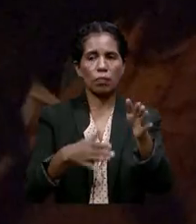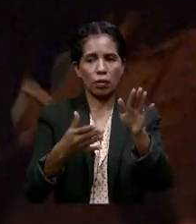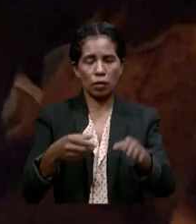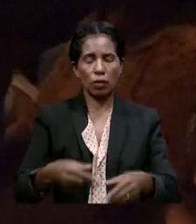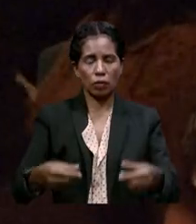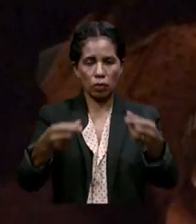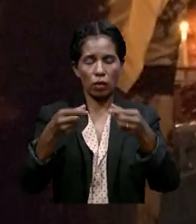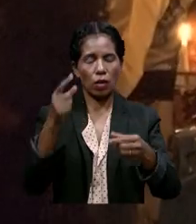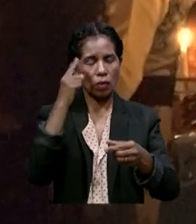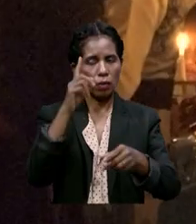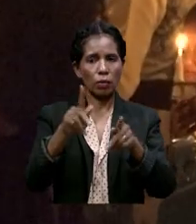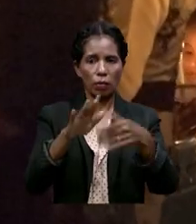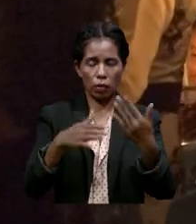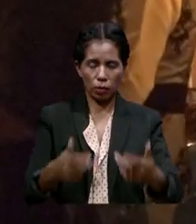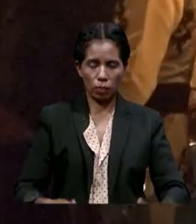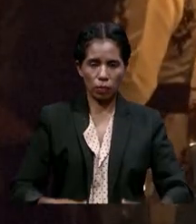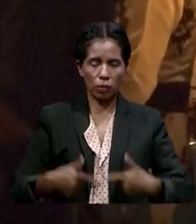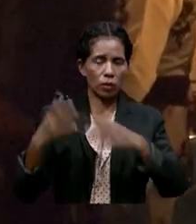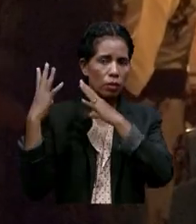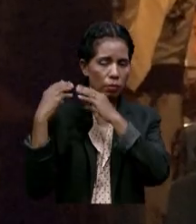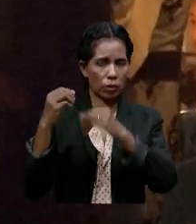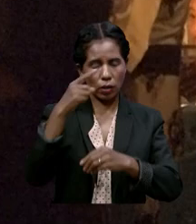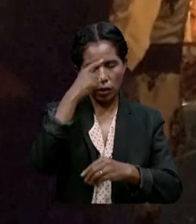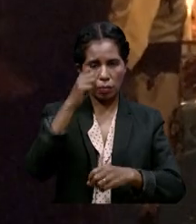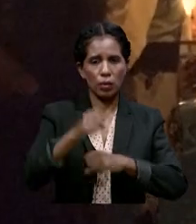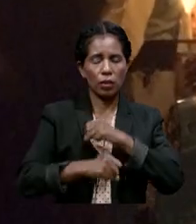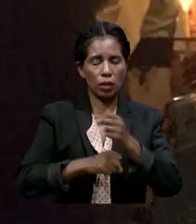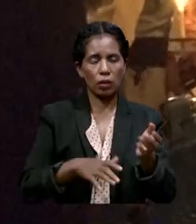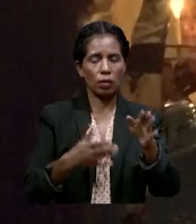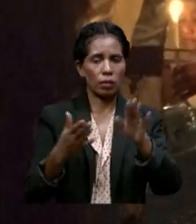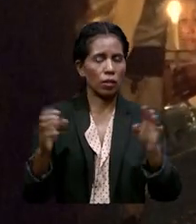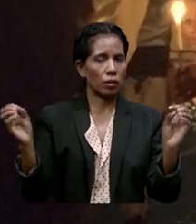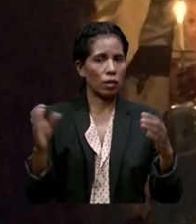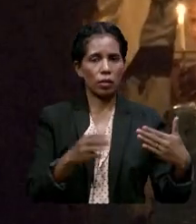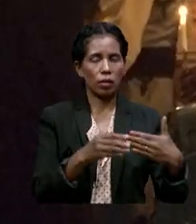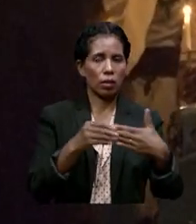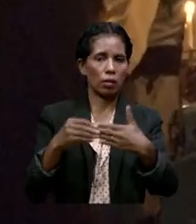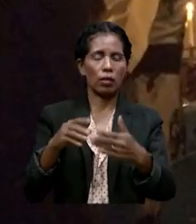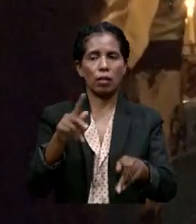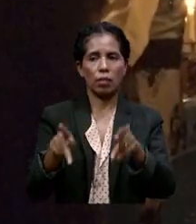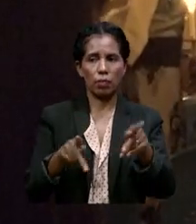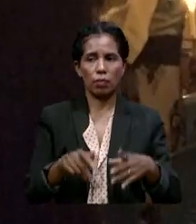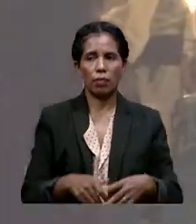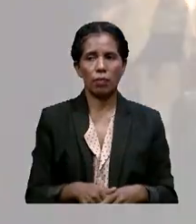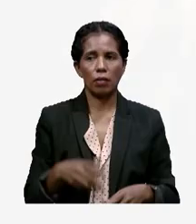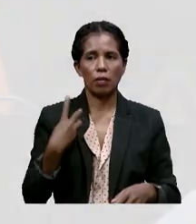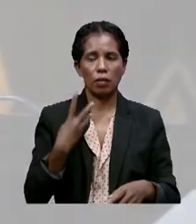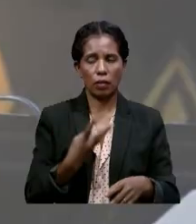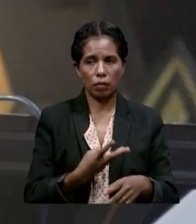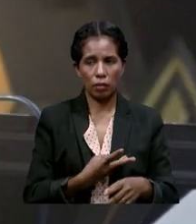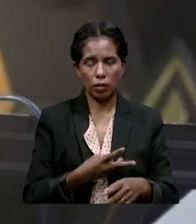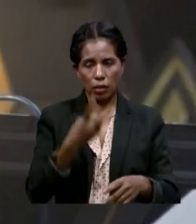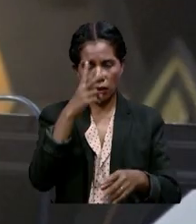hanoim ba ema a tumores e esperança, tambateros no mate se la ukunona ema. Dalai datang, ita fina ba